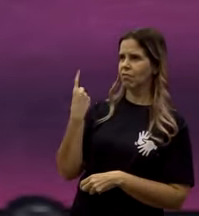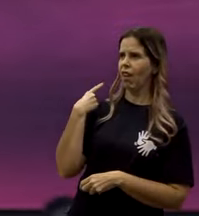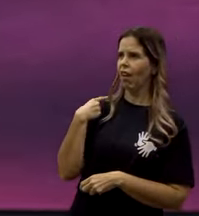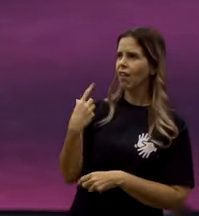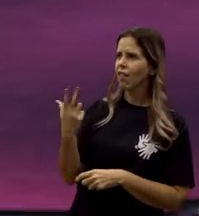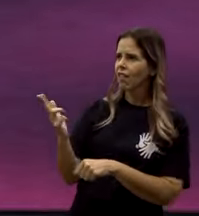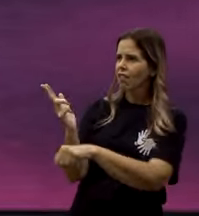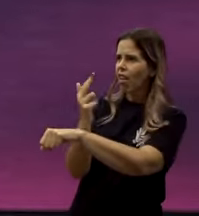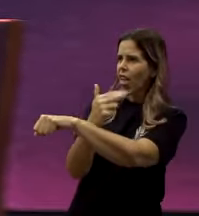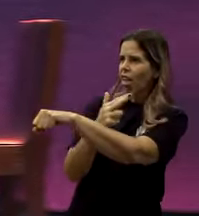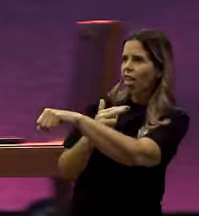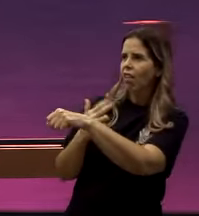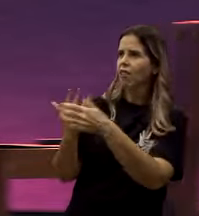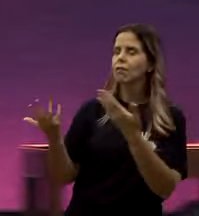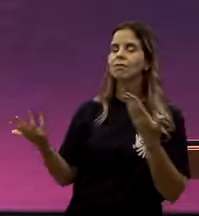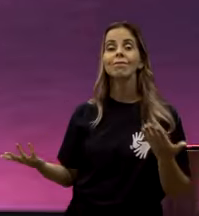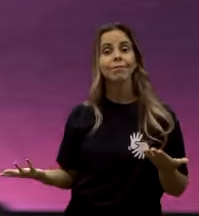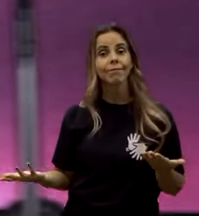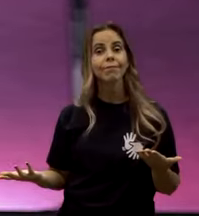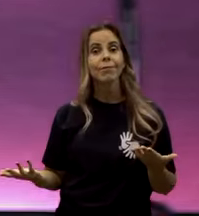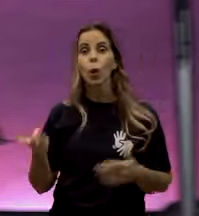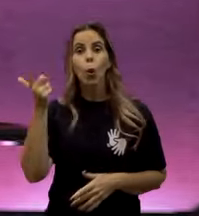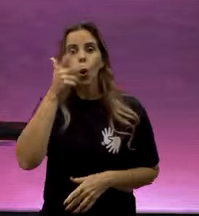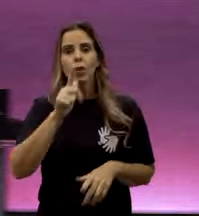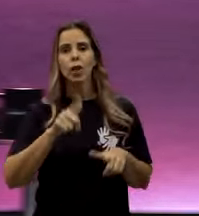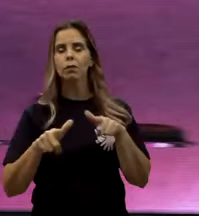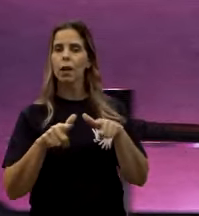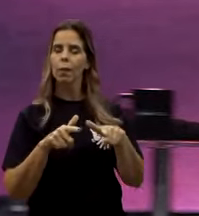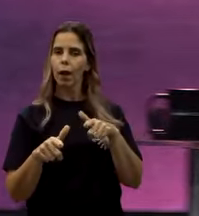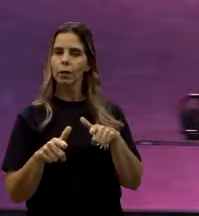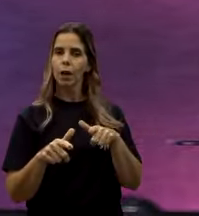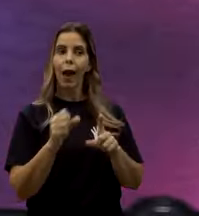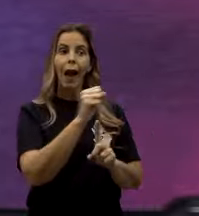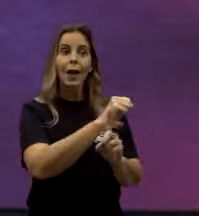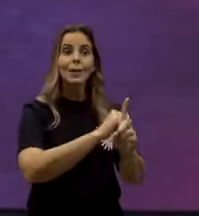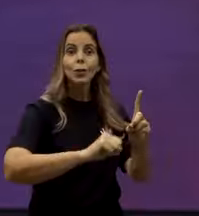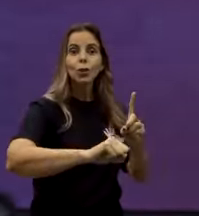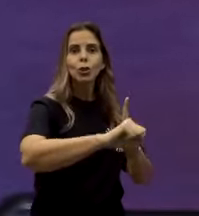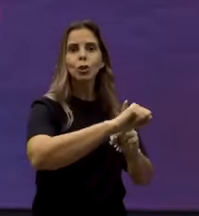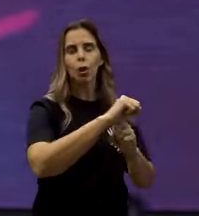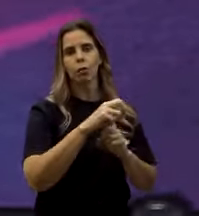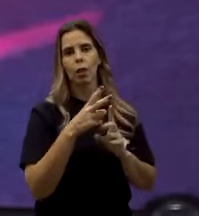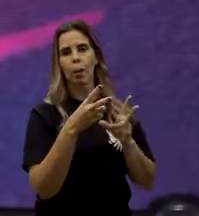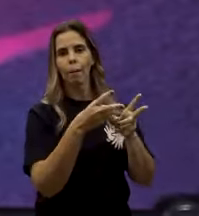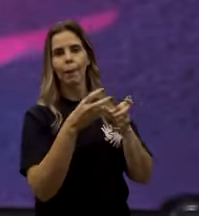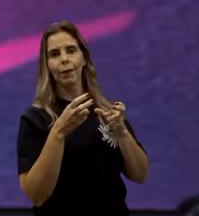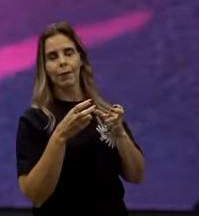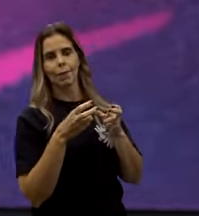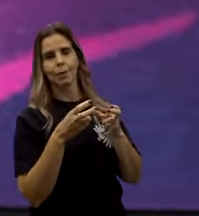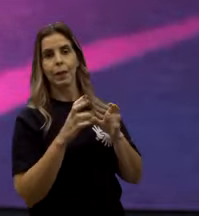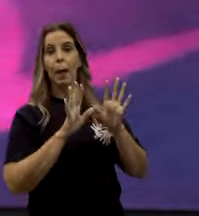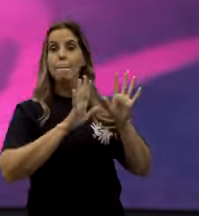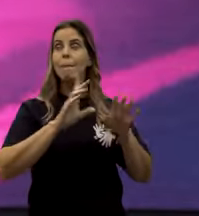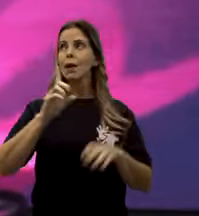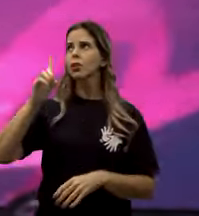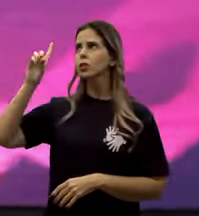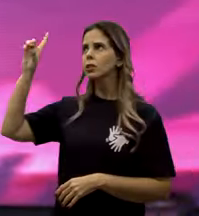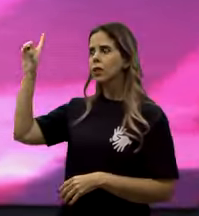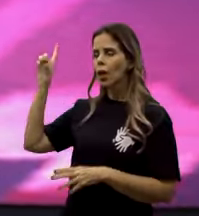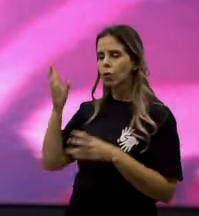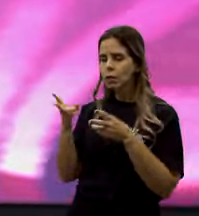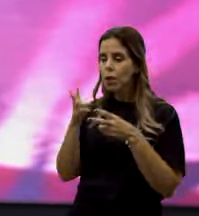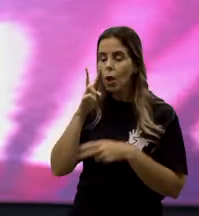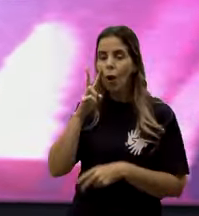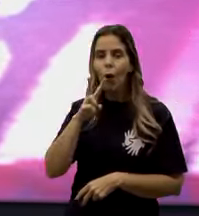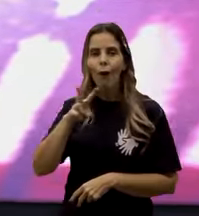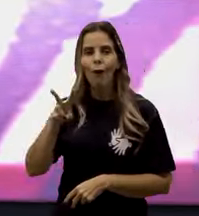fato agora p pastor como é que Deus me vê Deus não vê o exterior Deus vê o coração Gente alguém tá entendendo o que eu